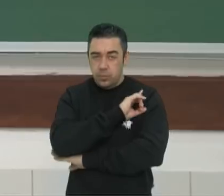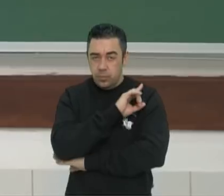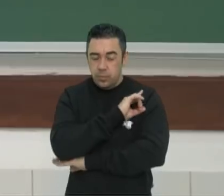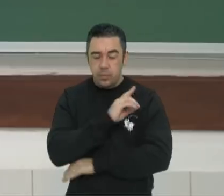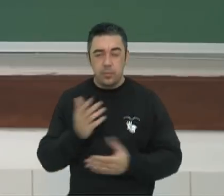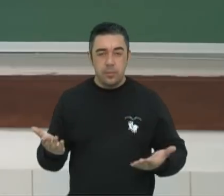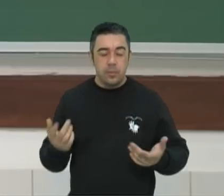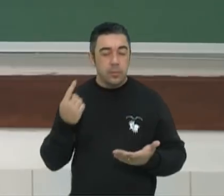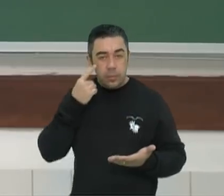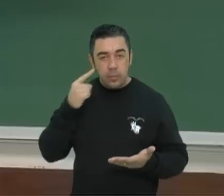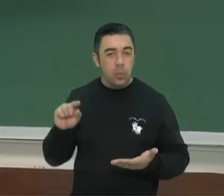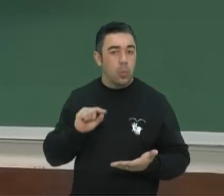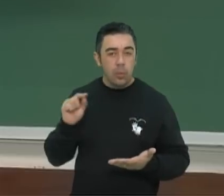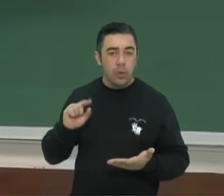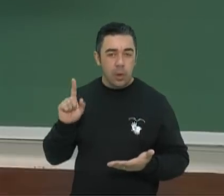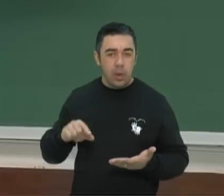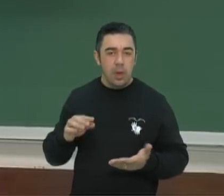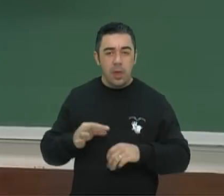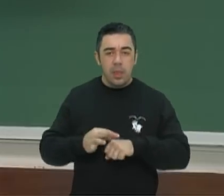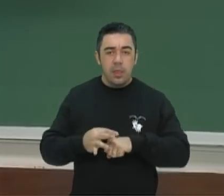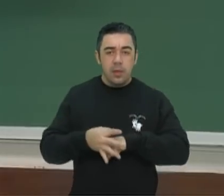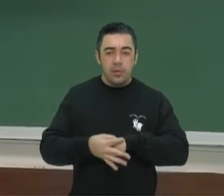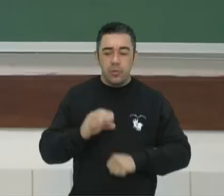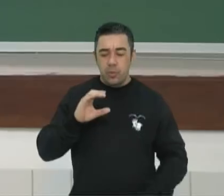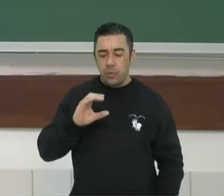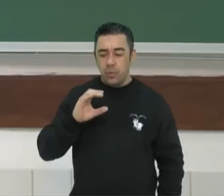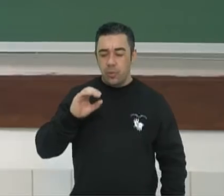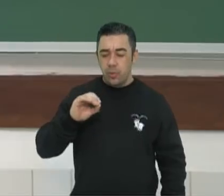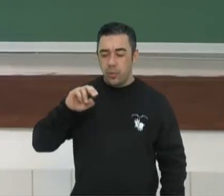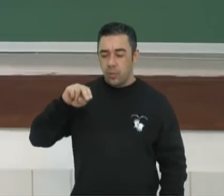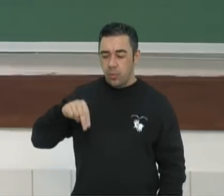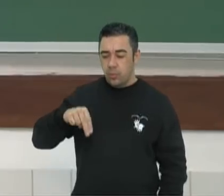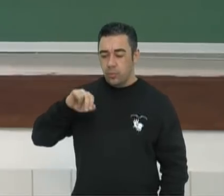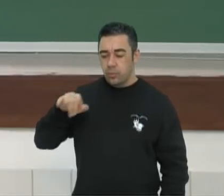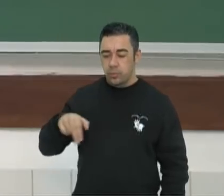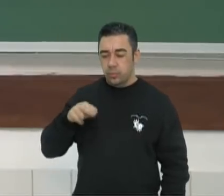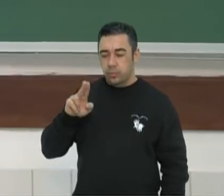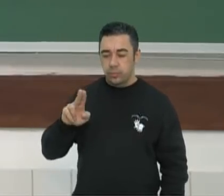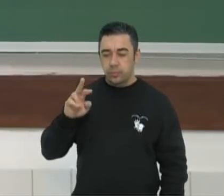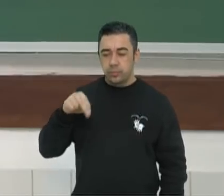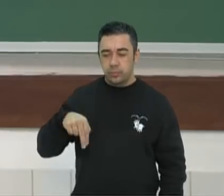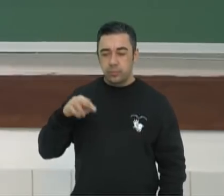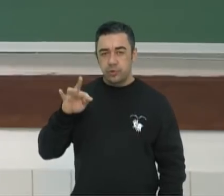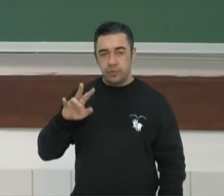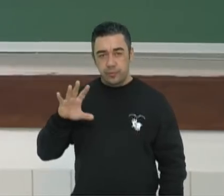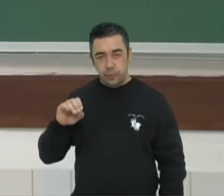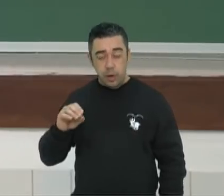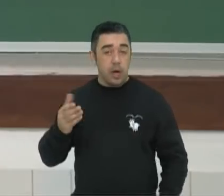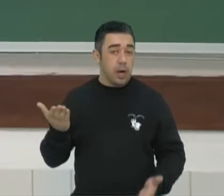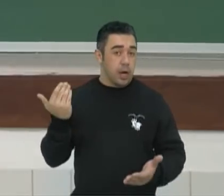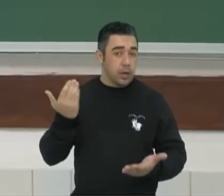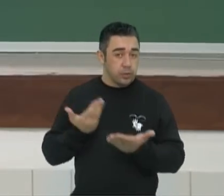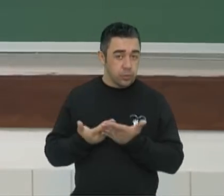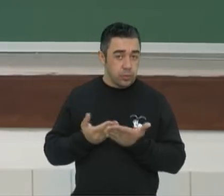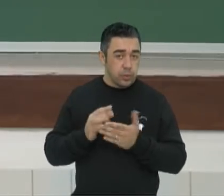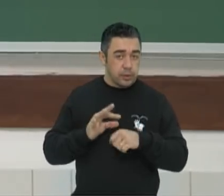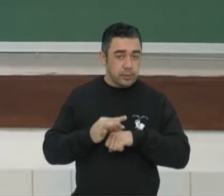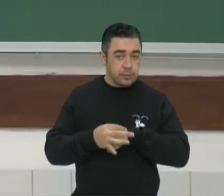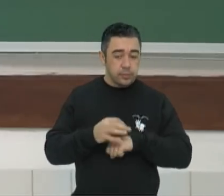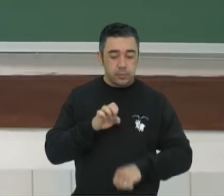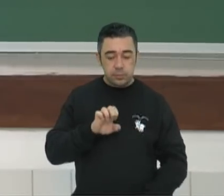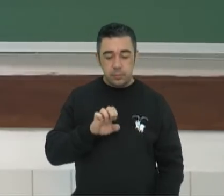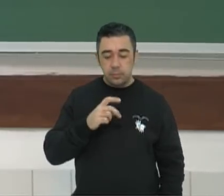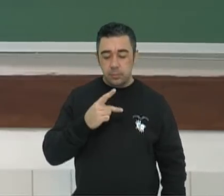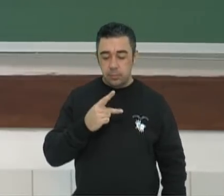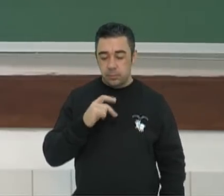trabalhar sobre tecido conjuntivo nessa aula, tá? Nós vimos até a aula passada sobre tecido epitelial, tá? Vimos